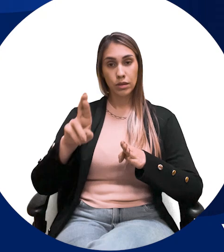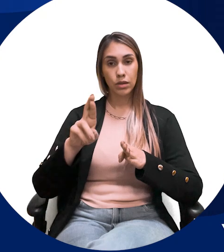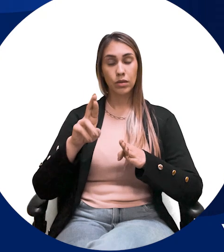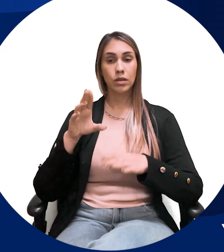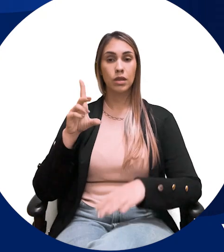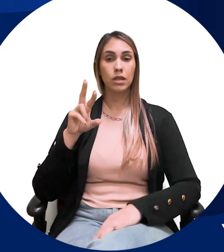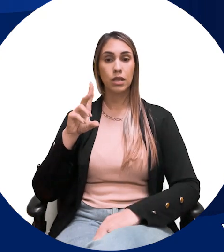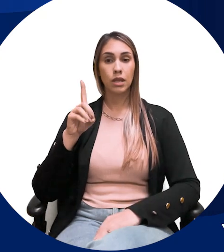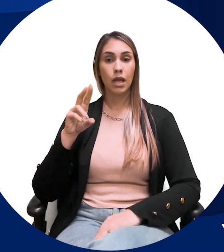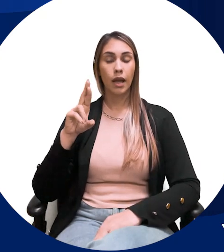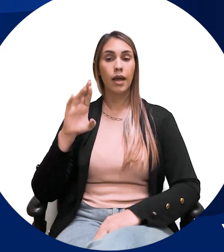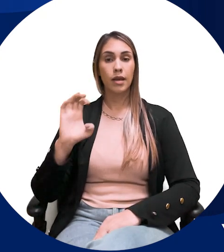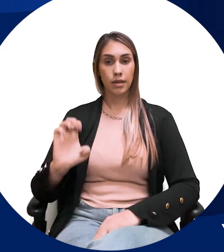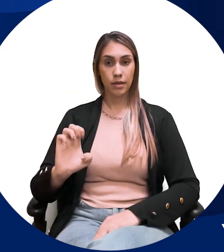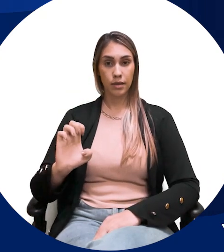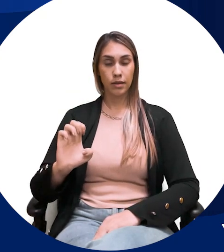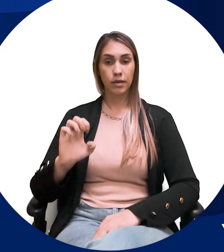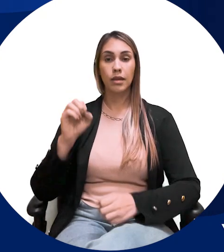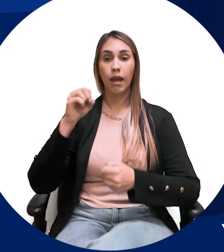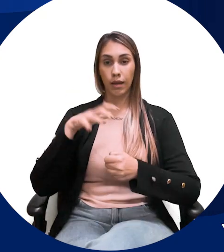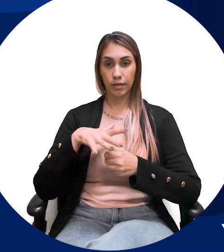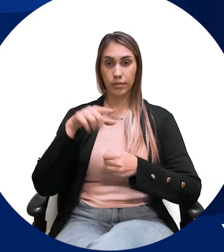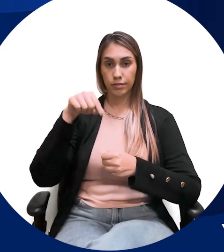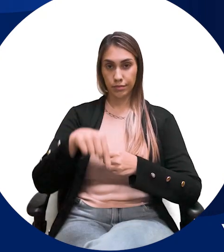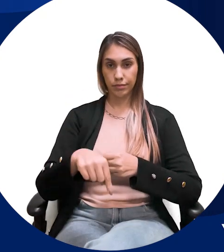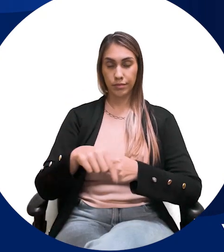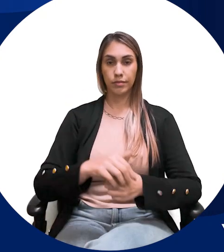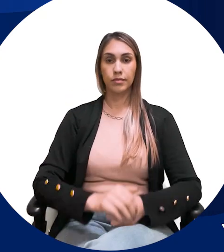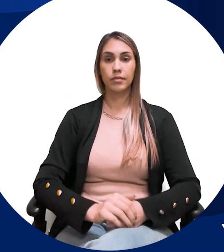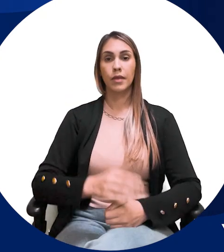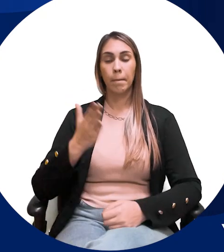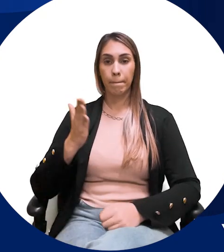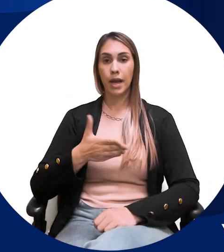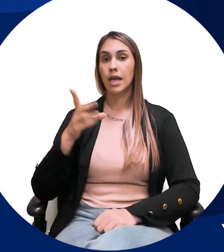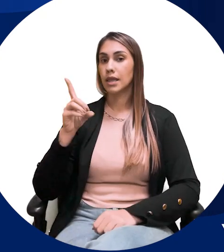pelo diretor da Diretoria Regional Metropolitana de Educação,